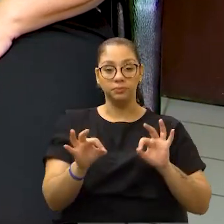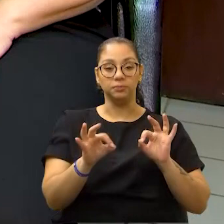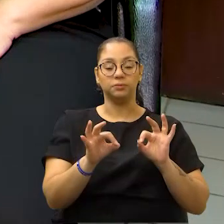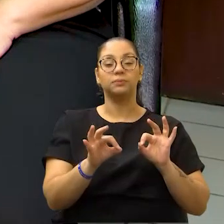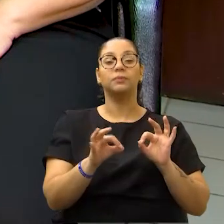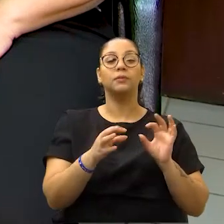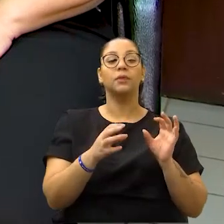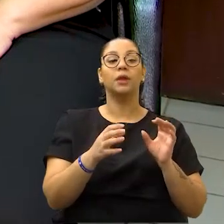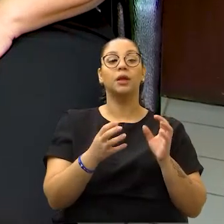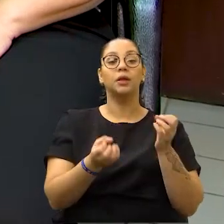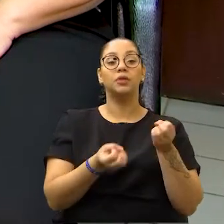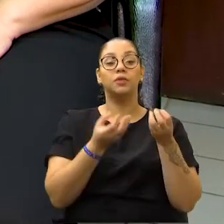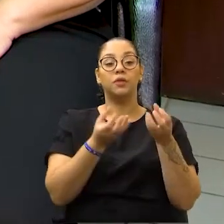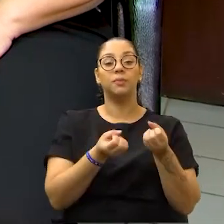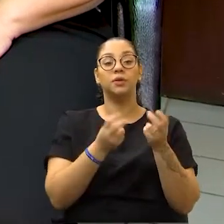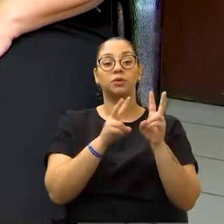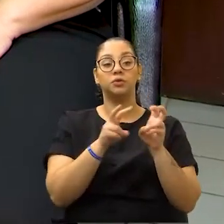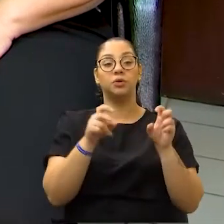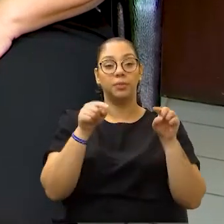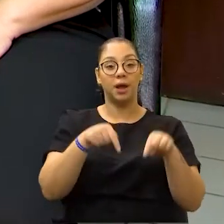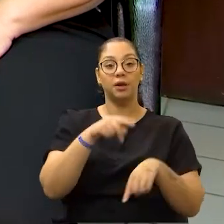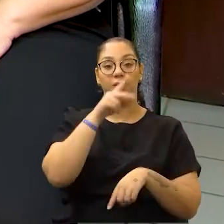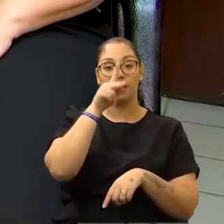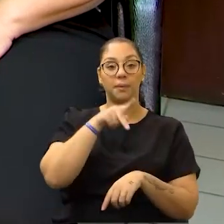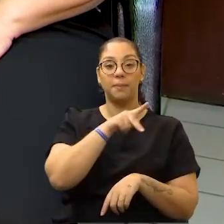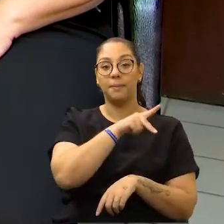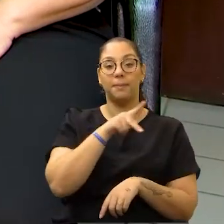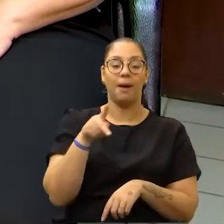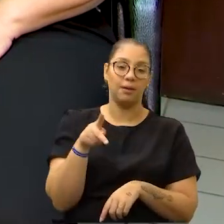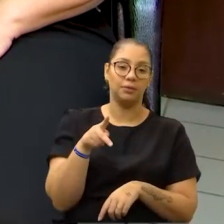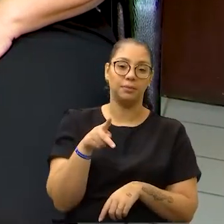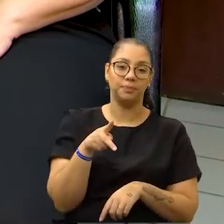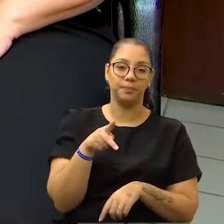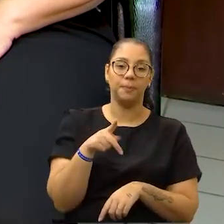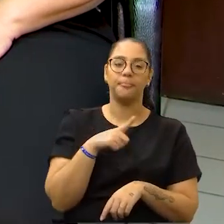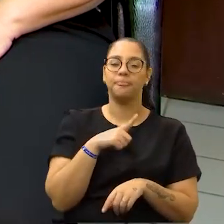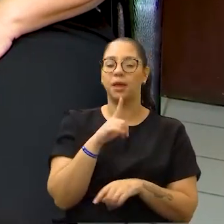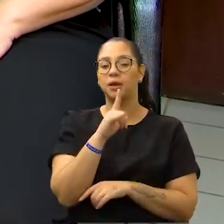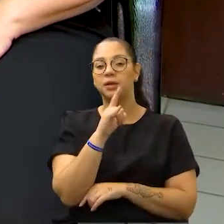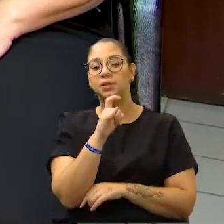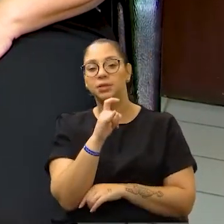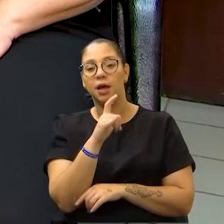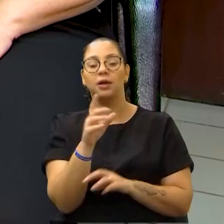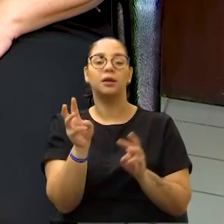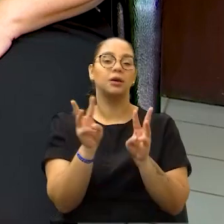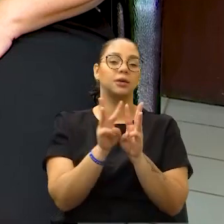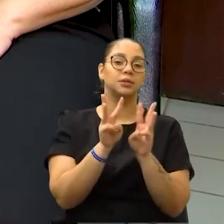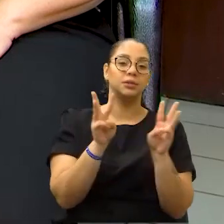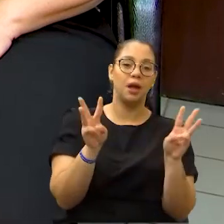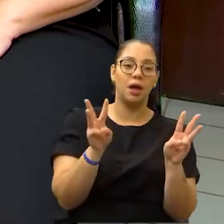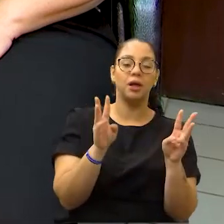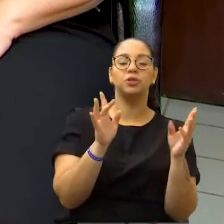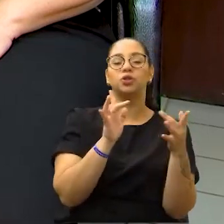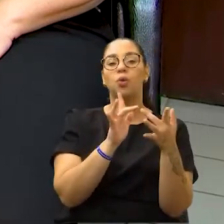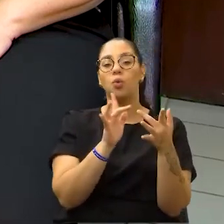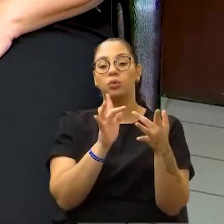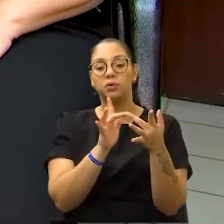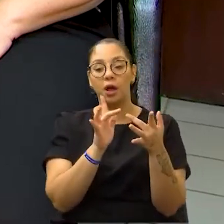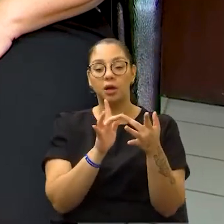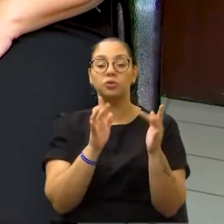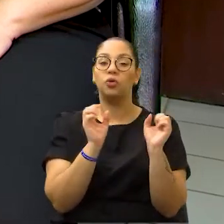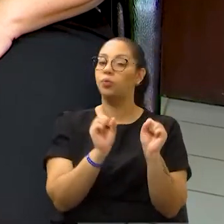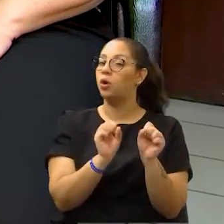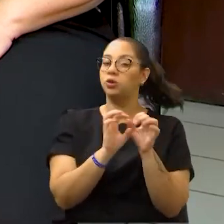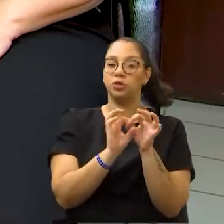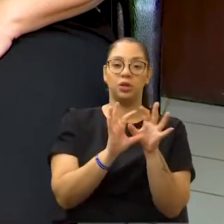encontrar informações sobre o Padre Haroldo? Instagram, site, algum contato? Pode